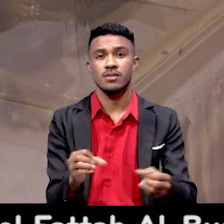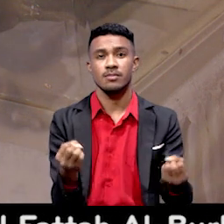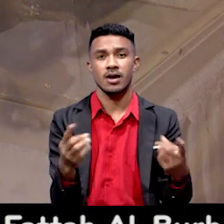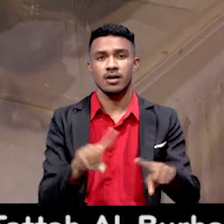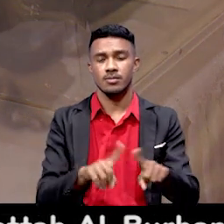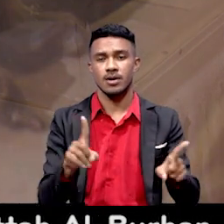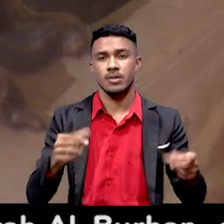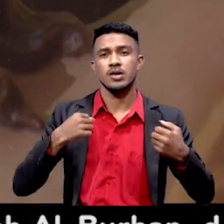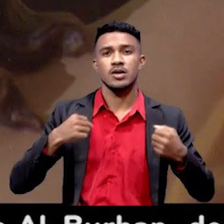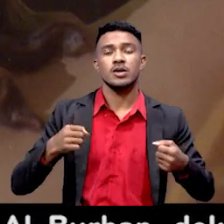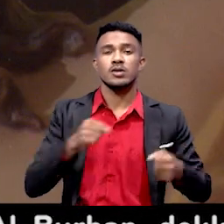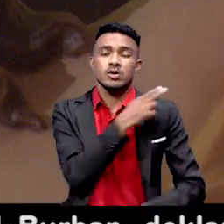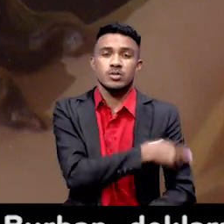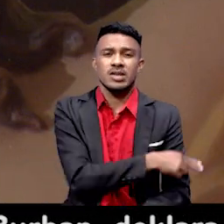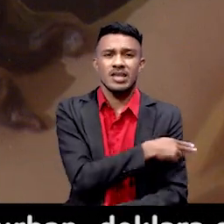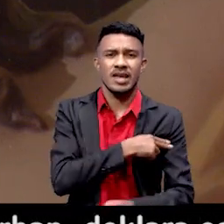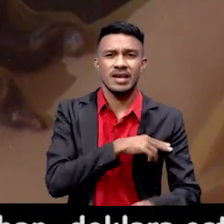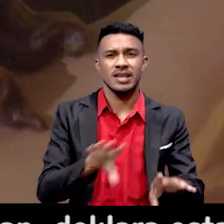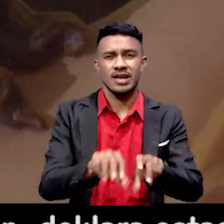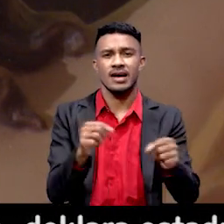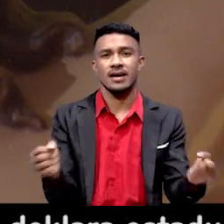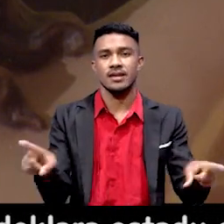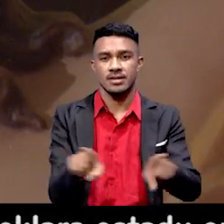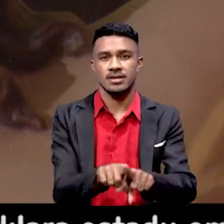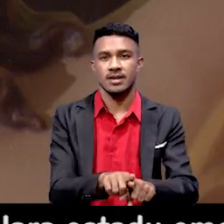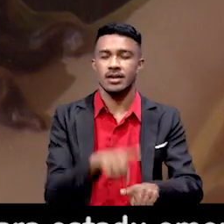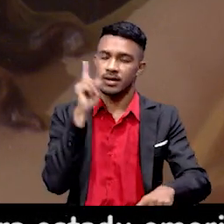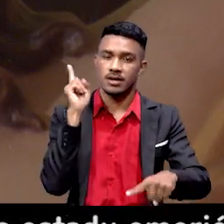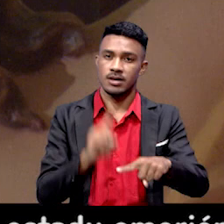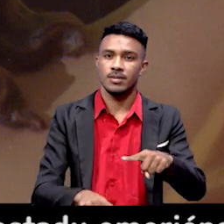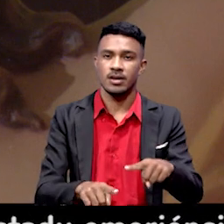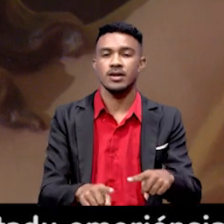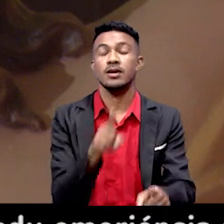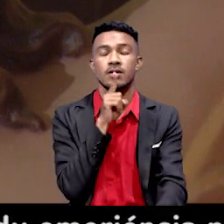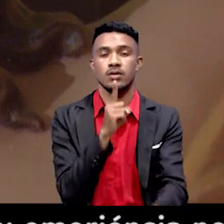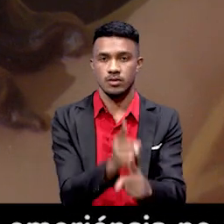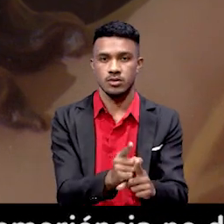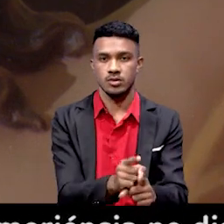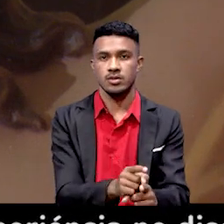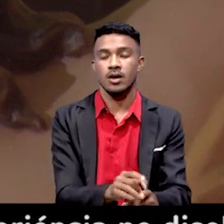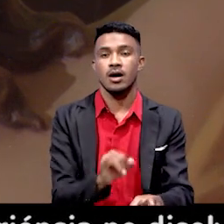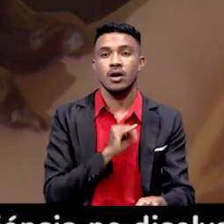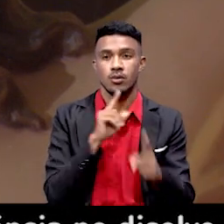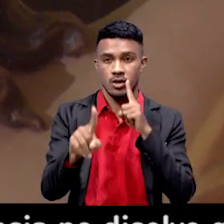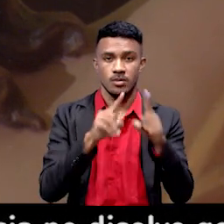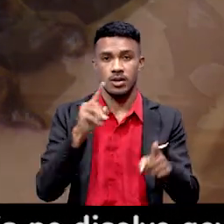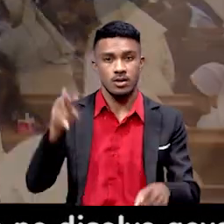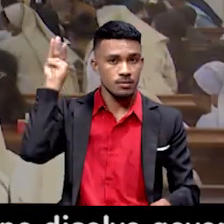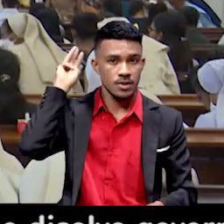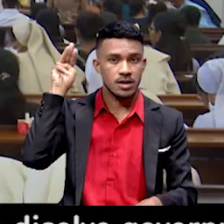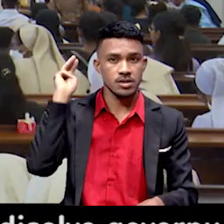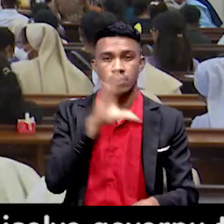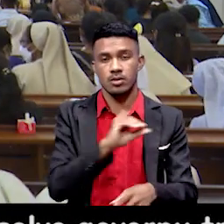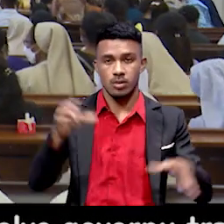hospital de Sabra Atlan sen. Nela sa te kita na kenyataan. Hau te hamba ministra, hau te hamba